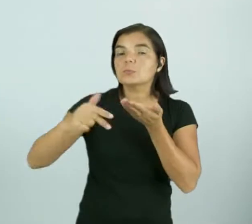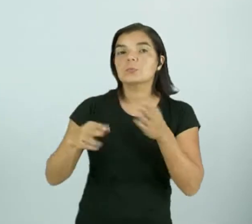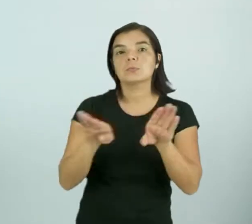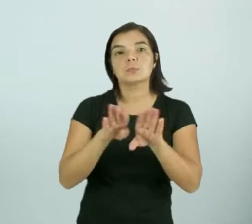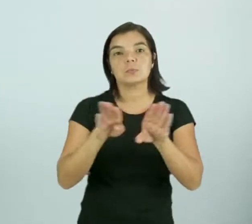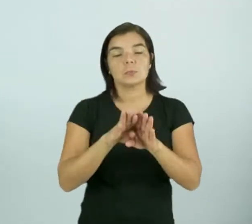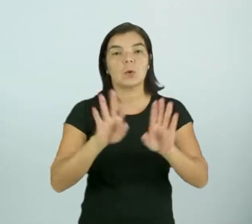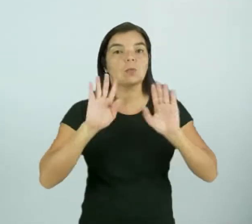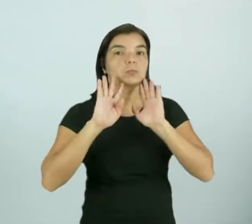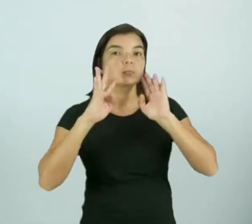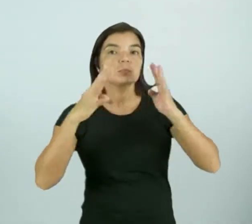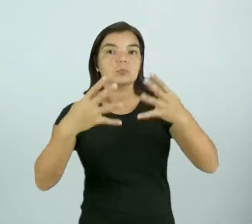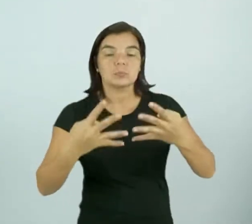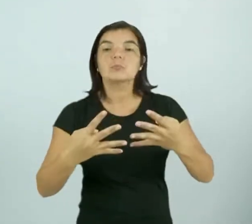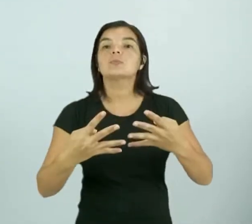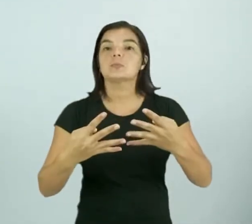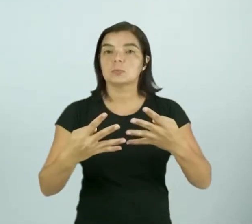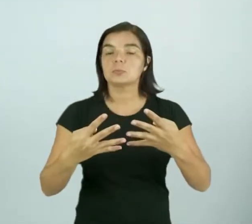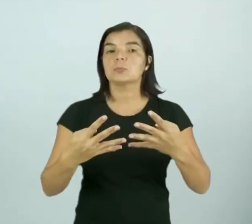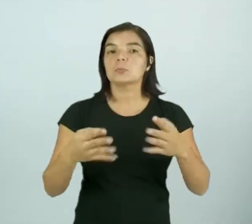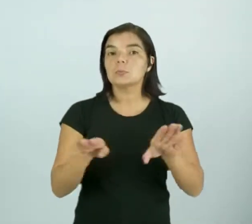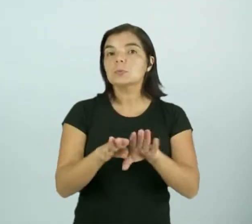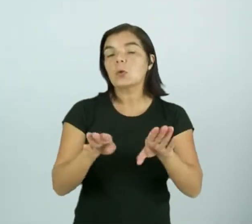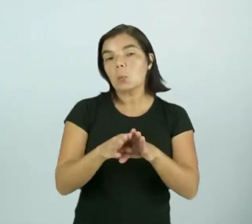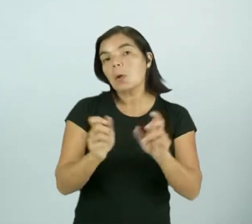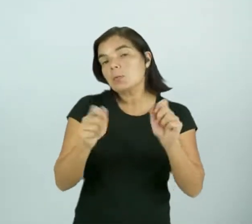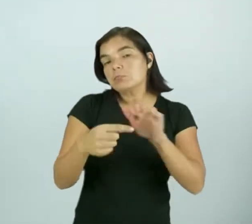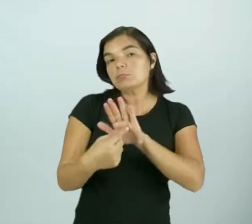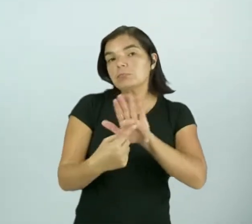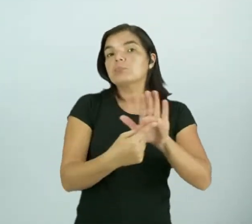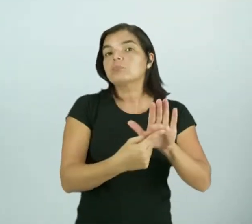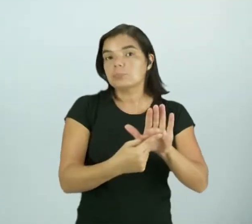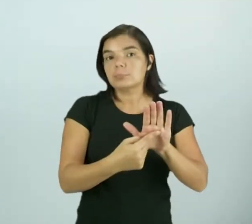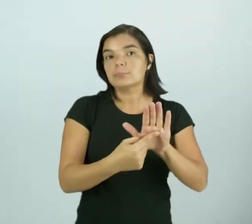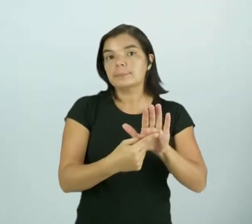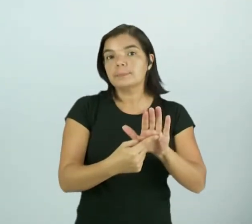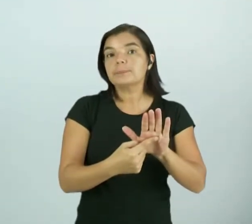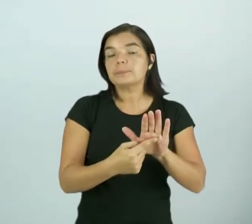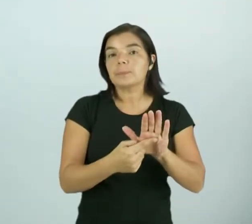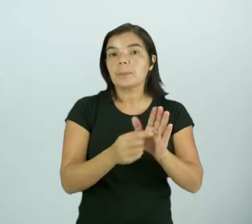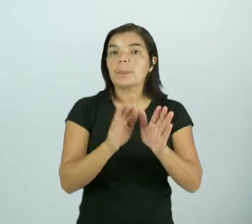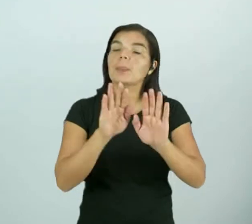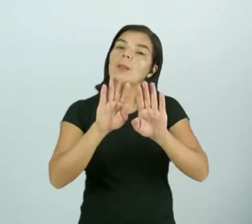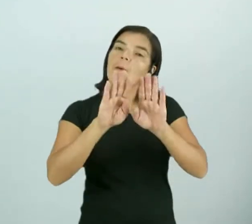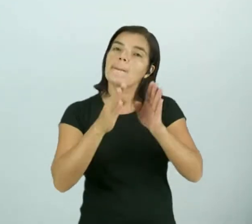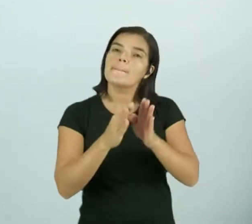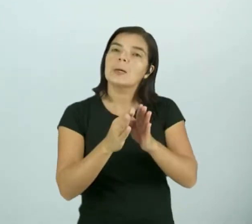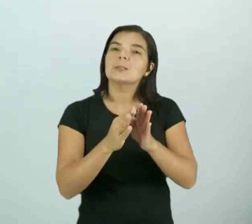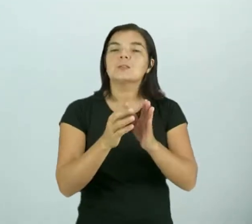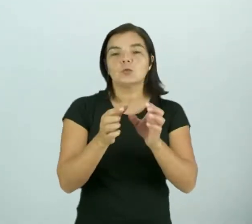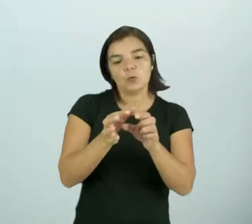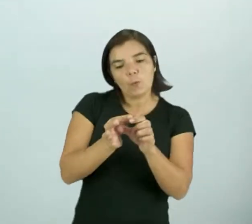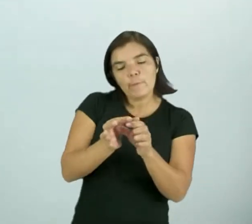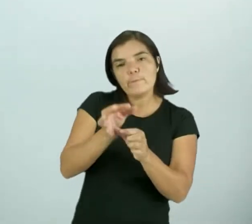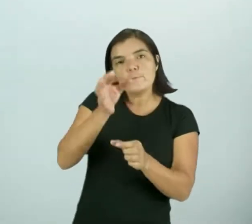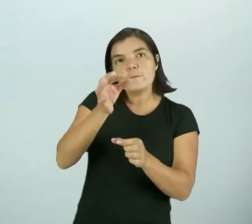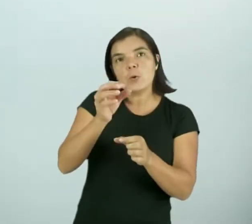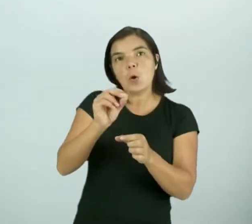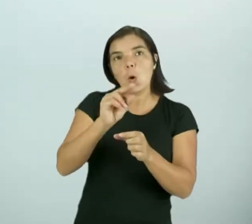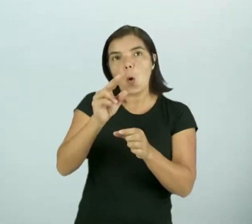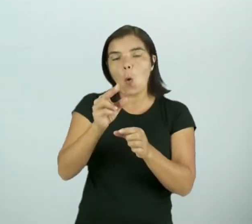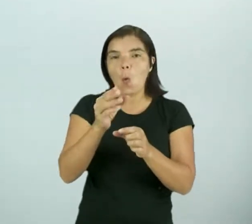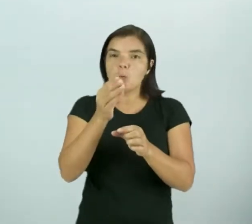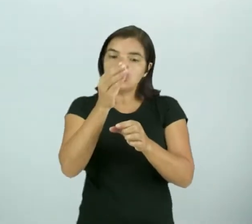chama bastante atenção, e podem apresentar um padrão corporal básico, que é em formato de vaso ou em formato